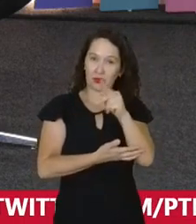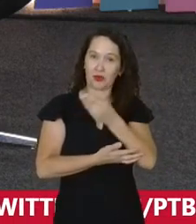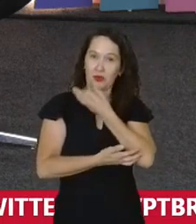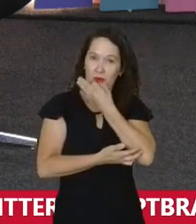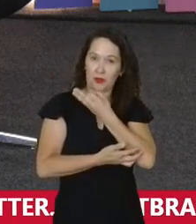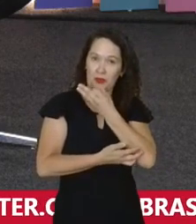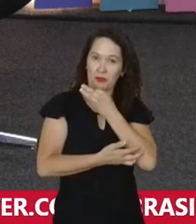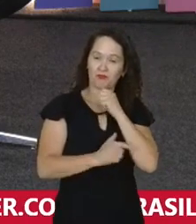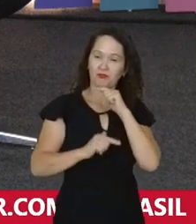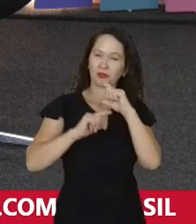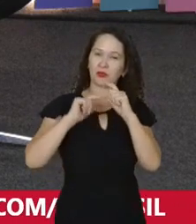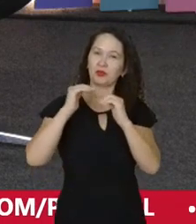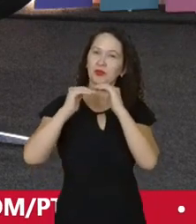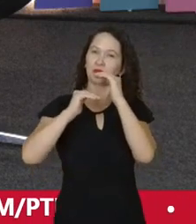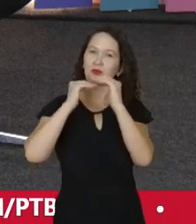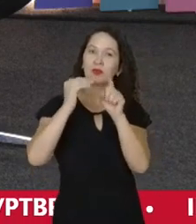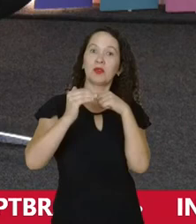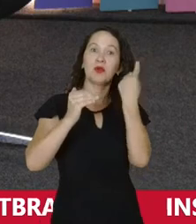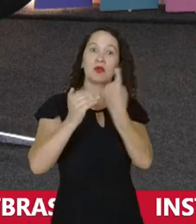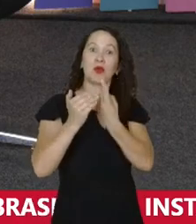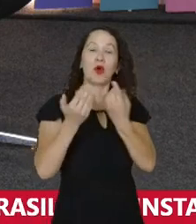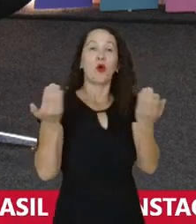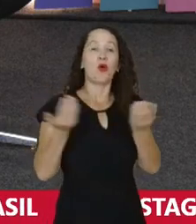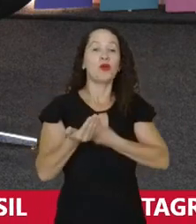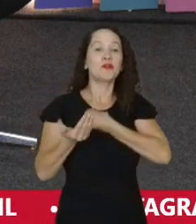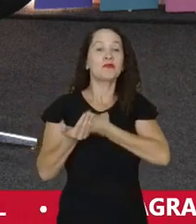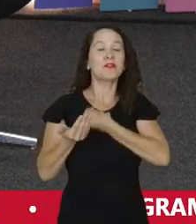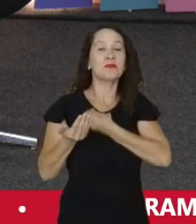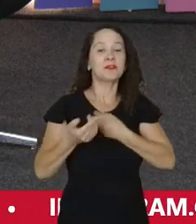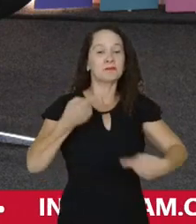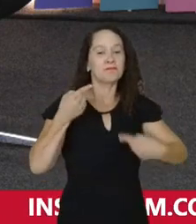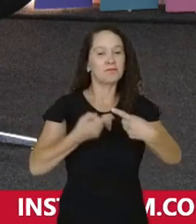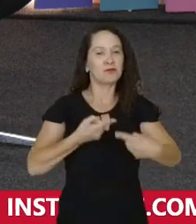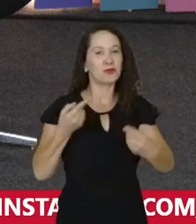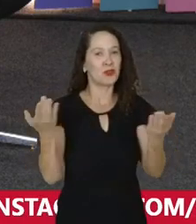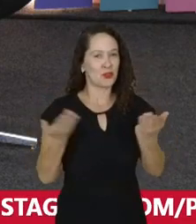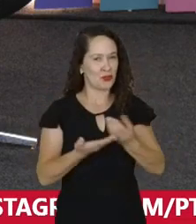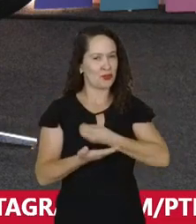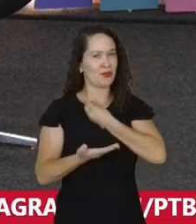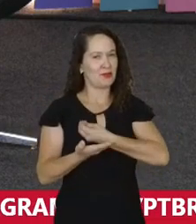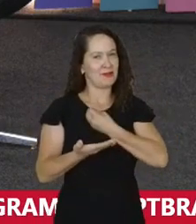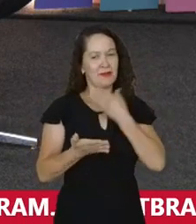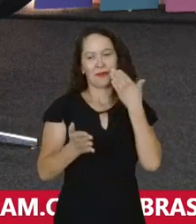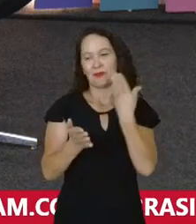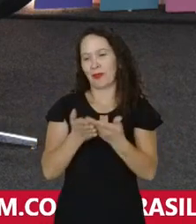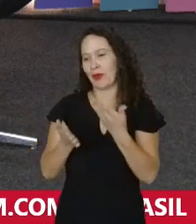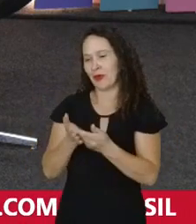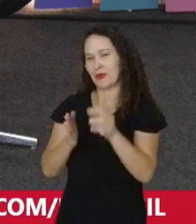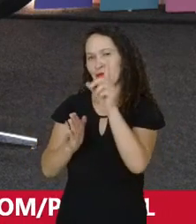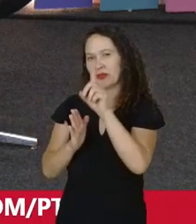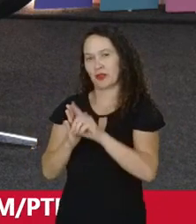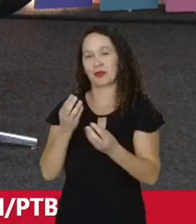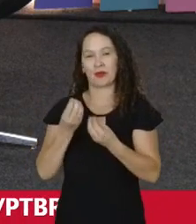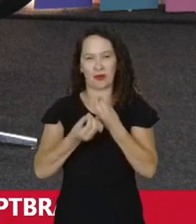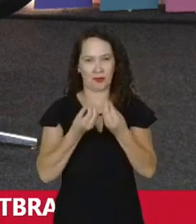esses avanços e como nós ficamos na conjuntura atual, nesta política que está aí, de tantos retrocessos.